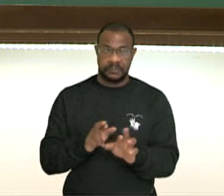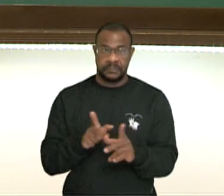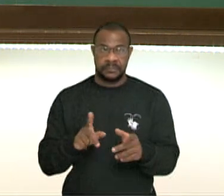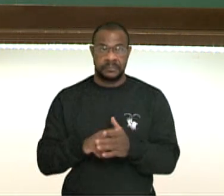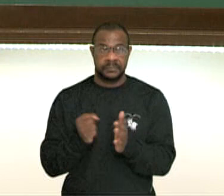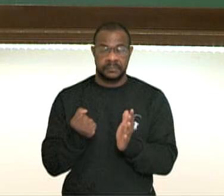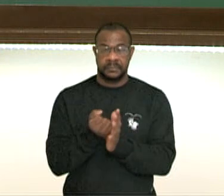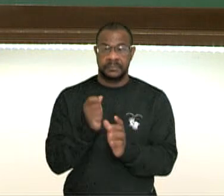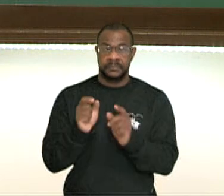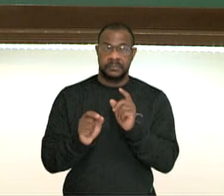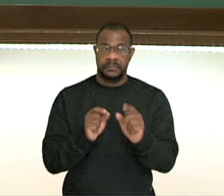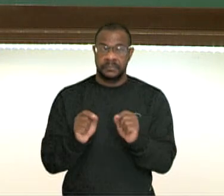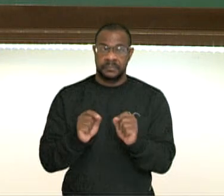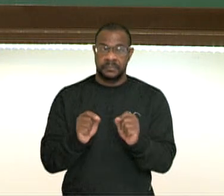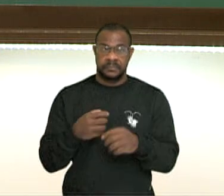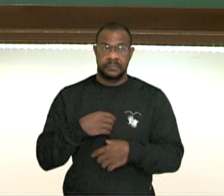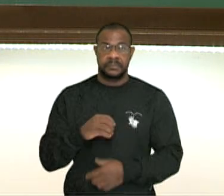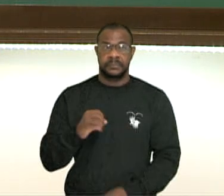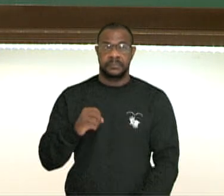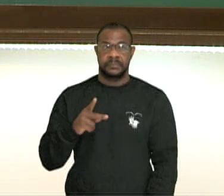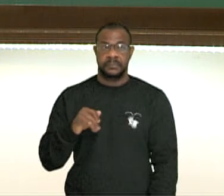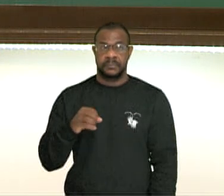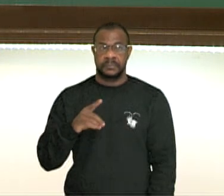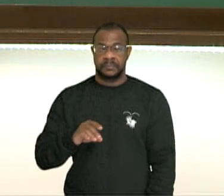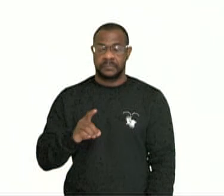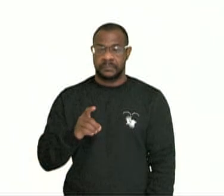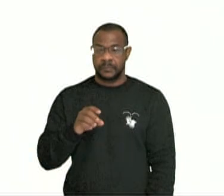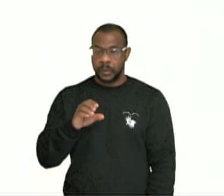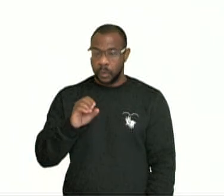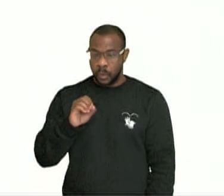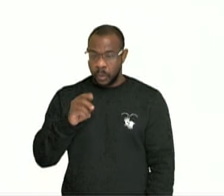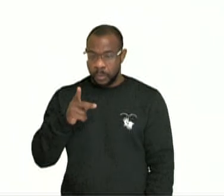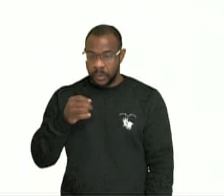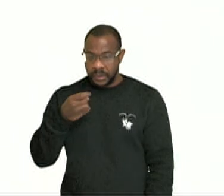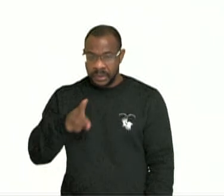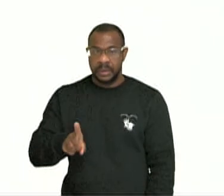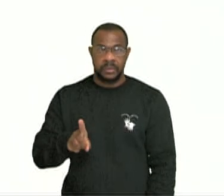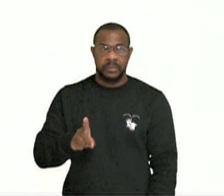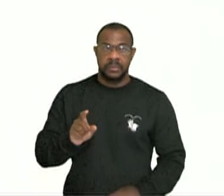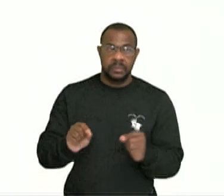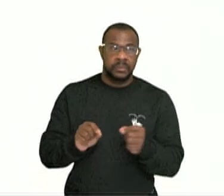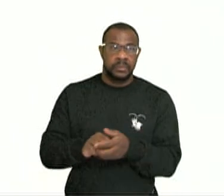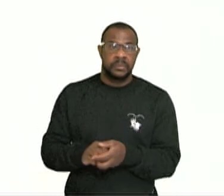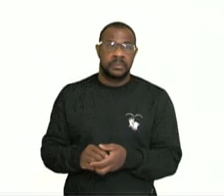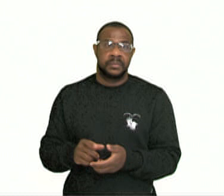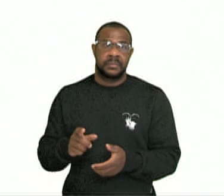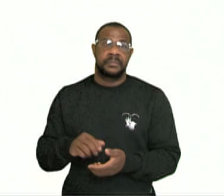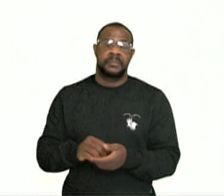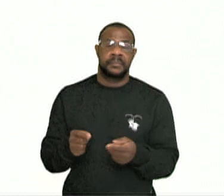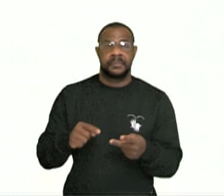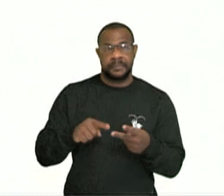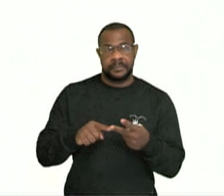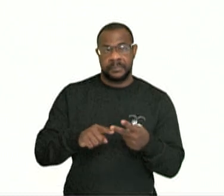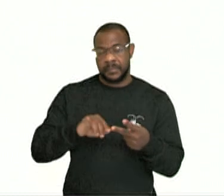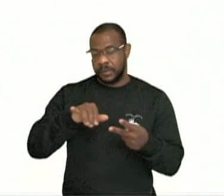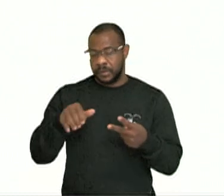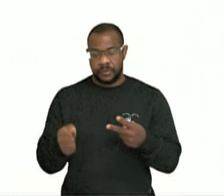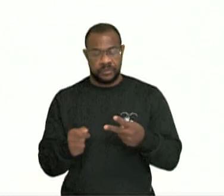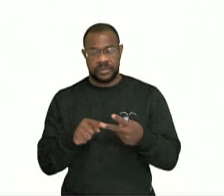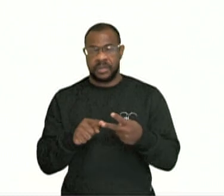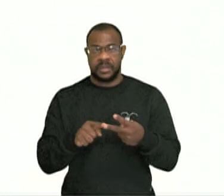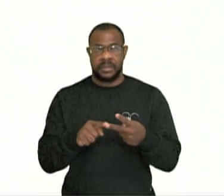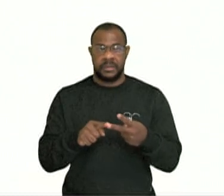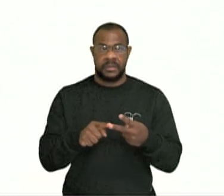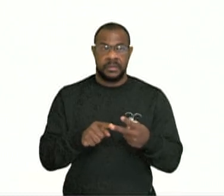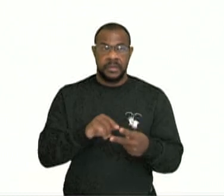marcando aqui uma relação de oposição. Olha lá, parece, mas talvez não seja. Então, oposição, né? Já o aluno,